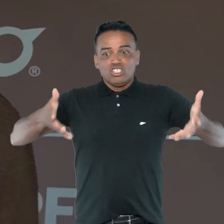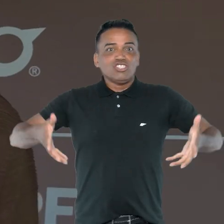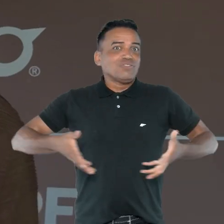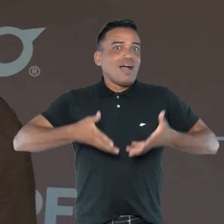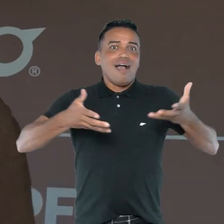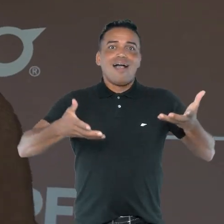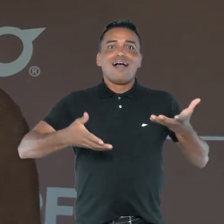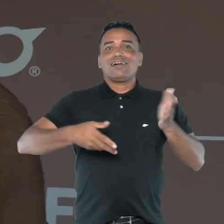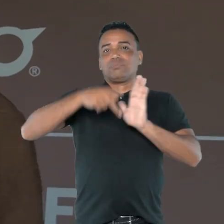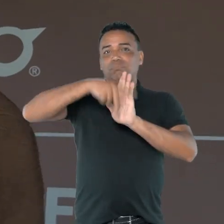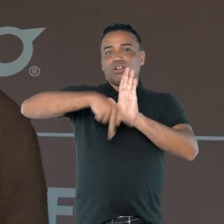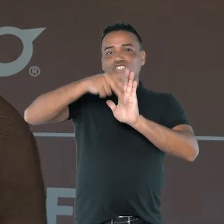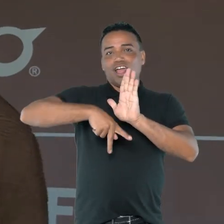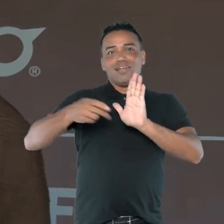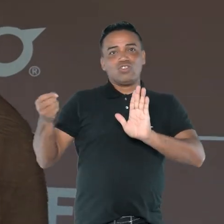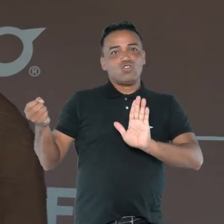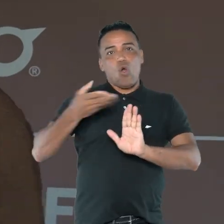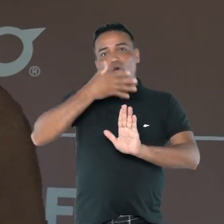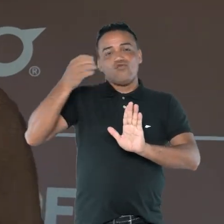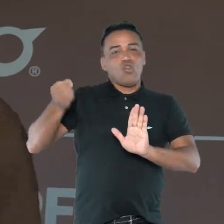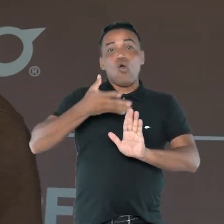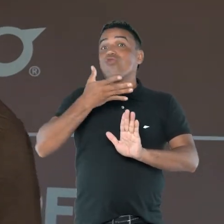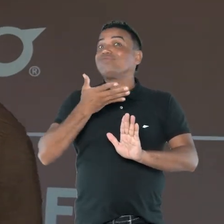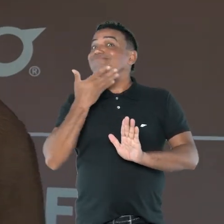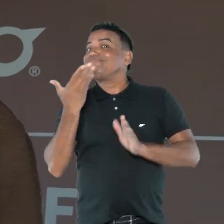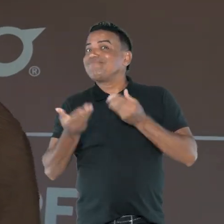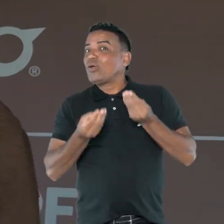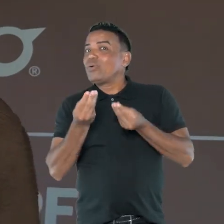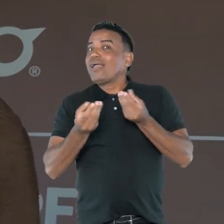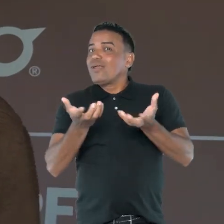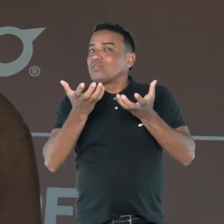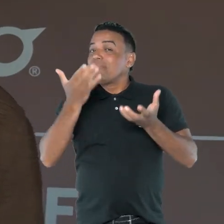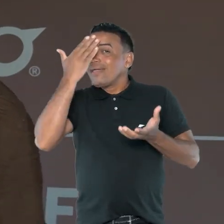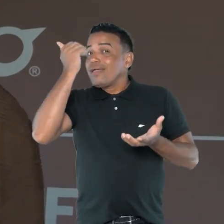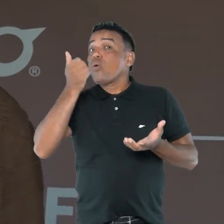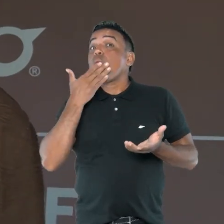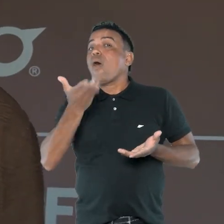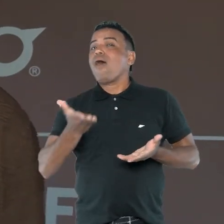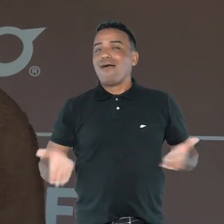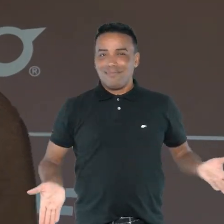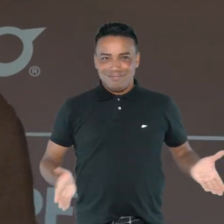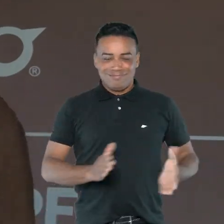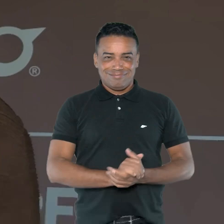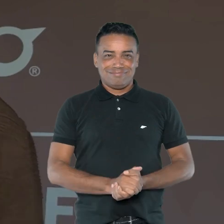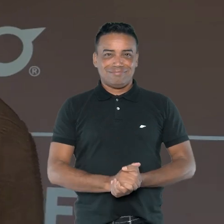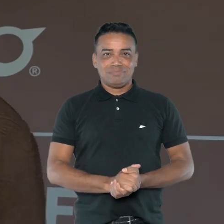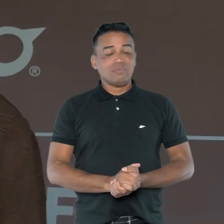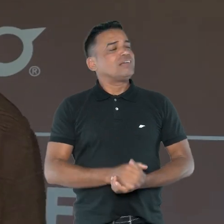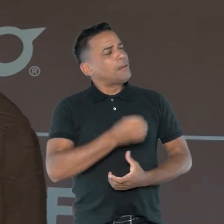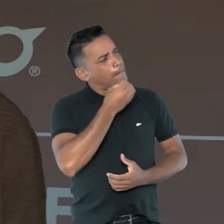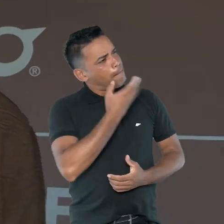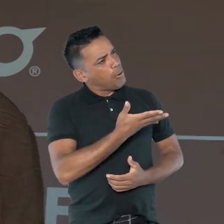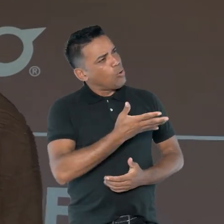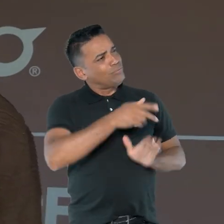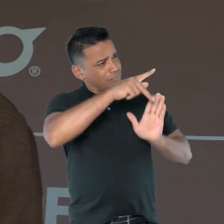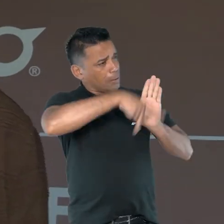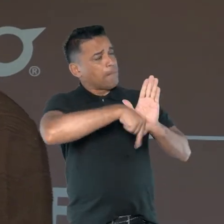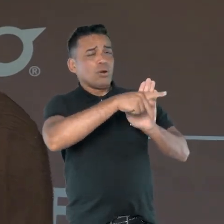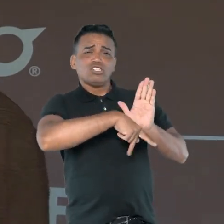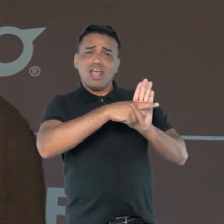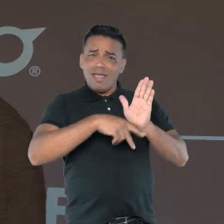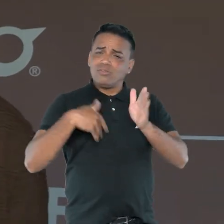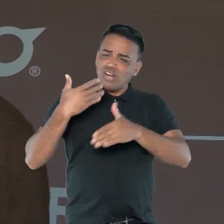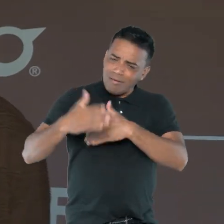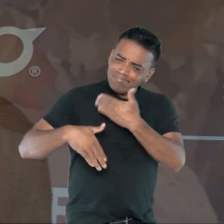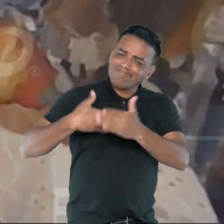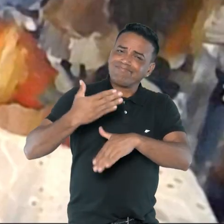deve estar muito motivada para os seus próximos trabalhos. Eu queria saber por onde você vai caminhar.